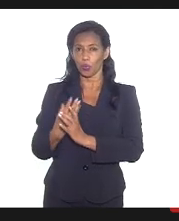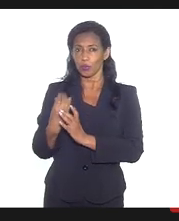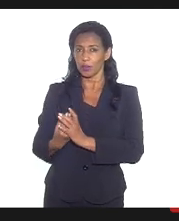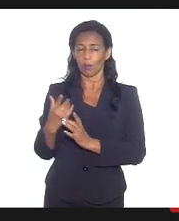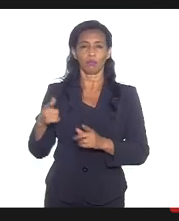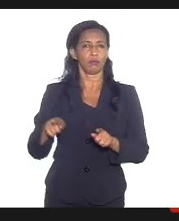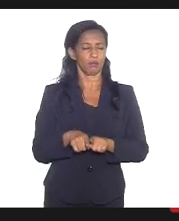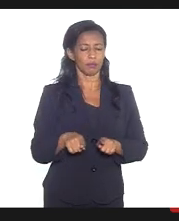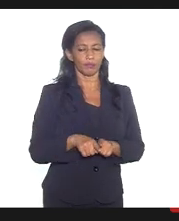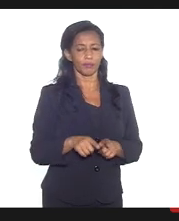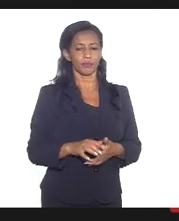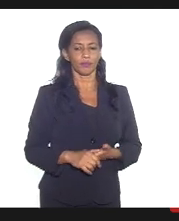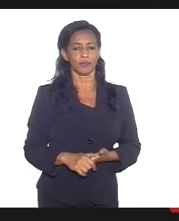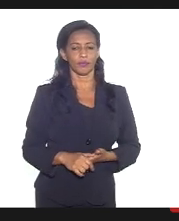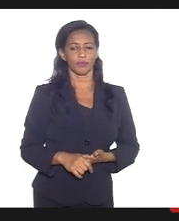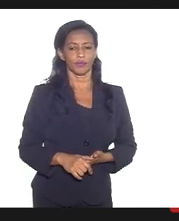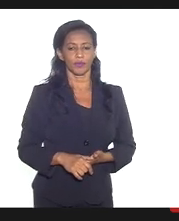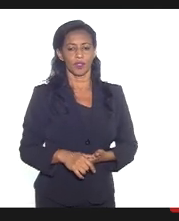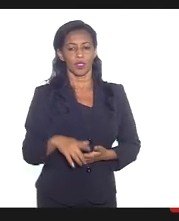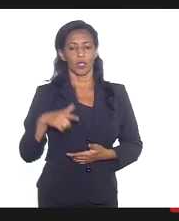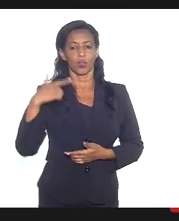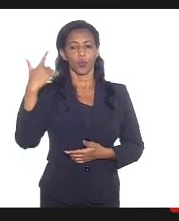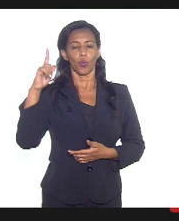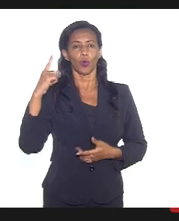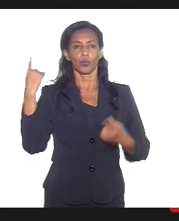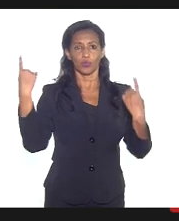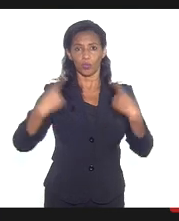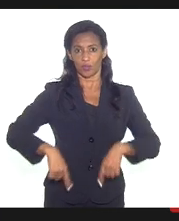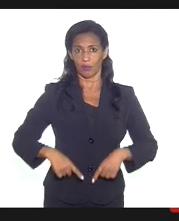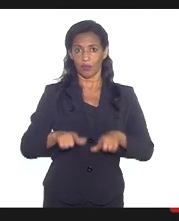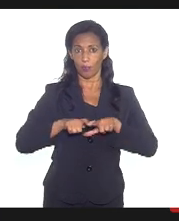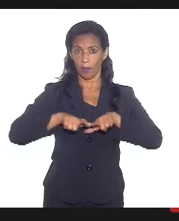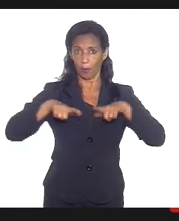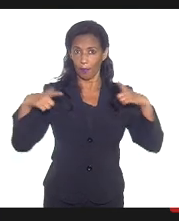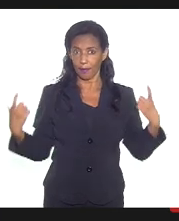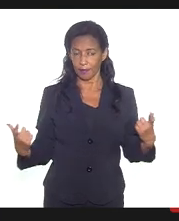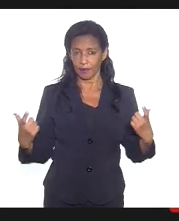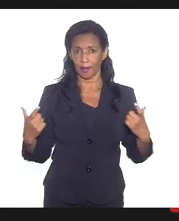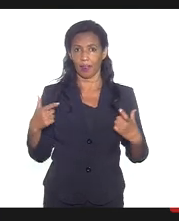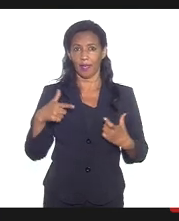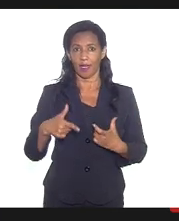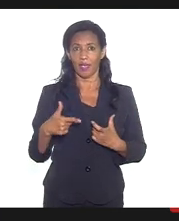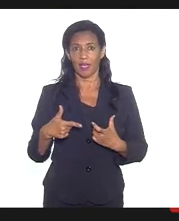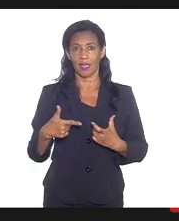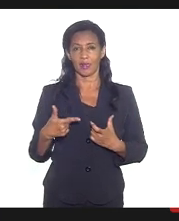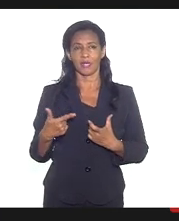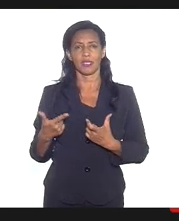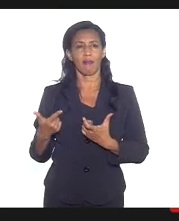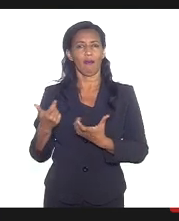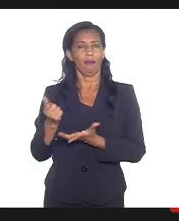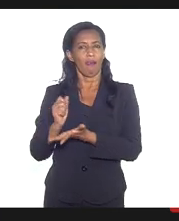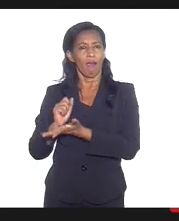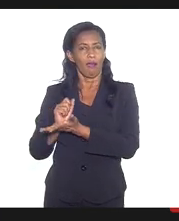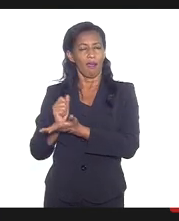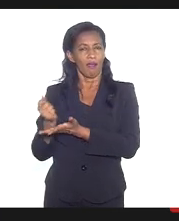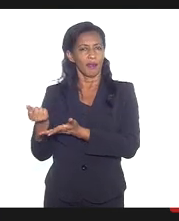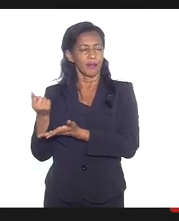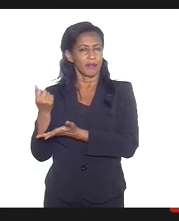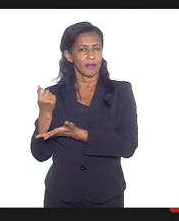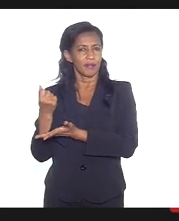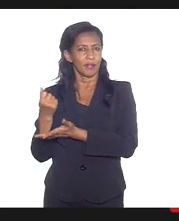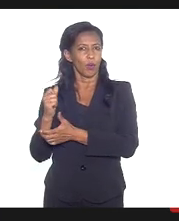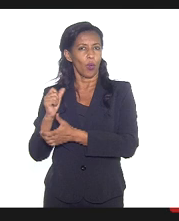né? E um outro desafio, né, para aumentar esse consumo, né, seria